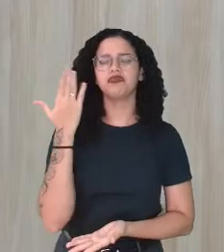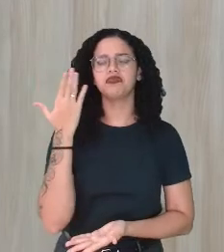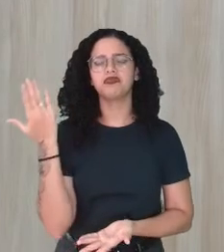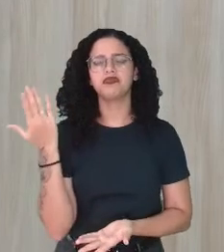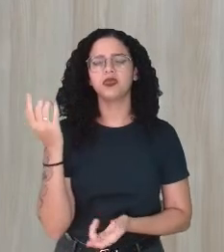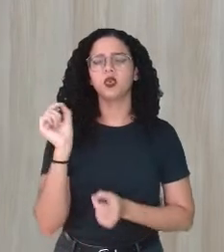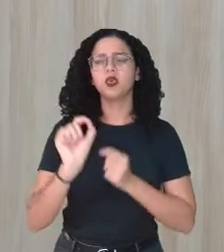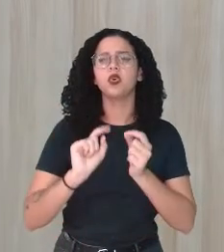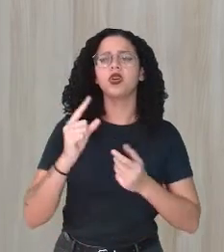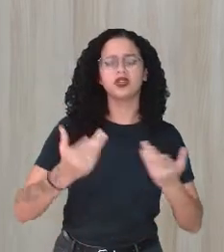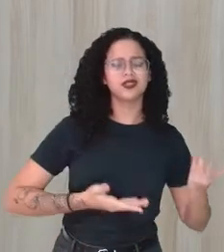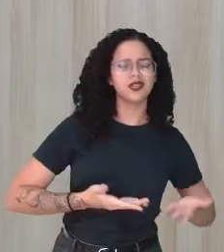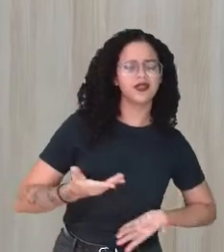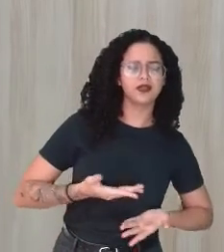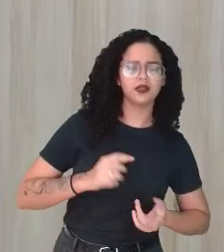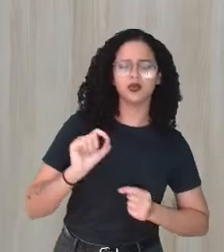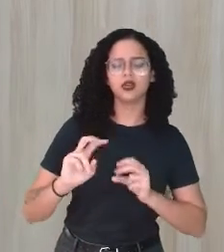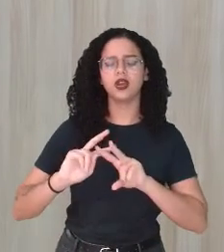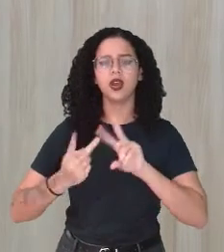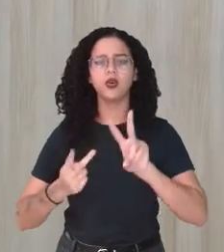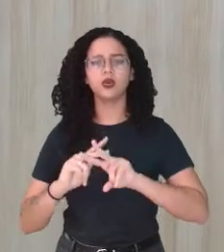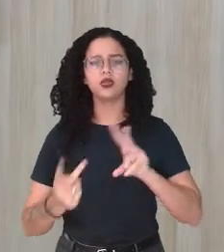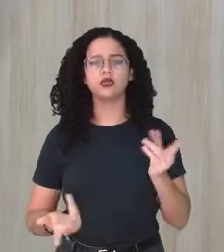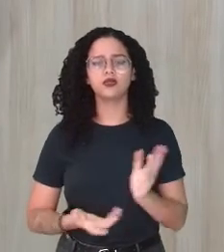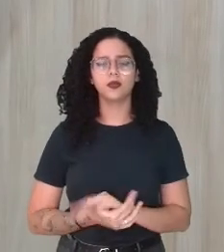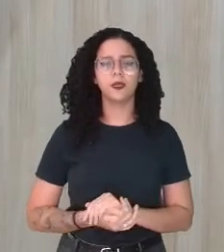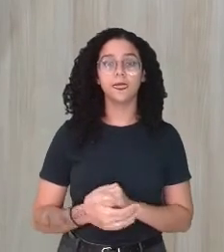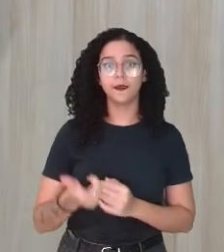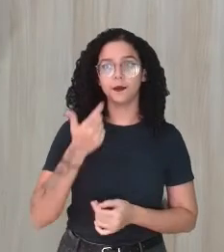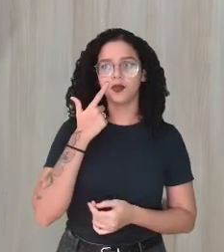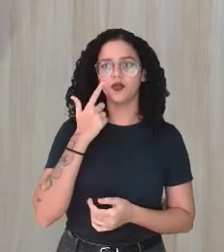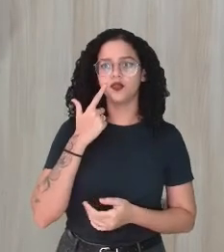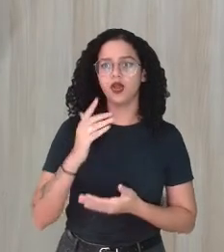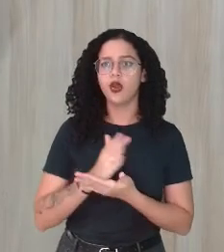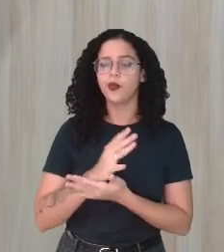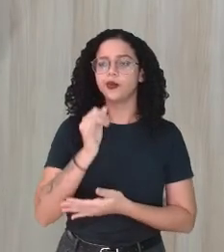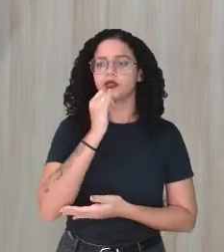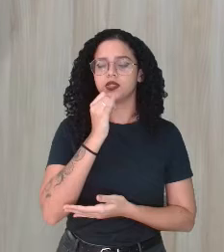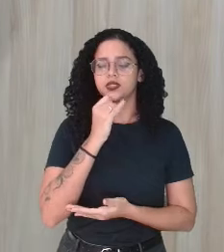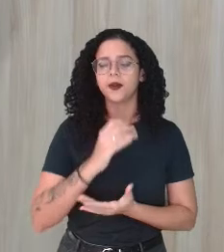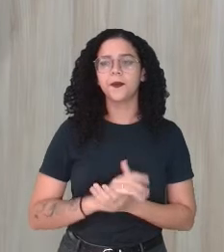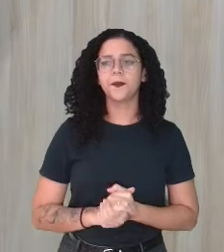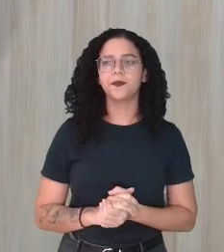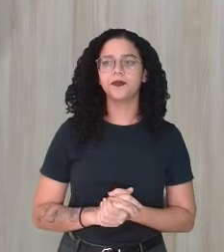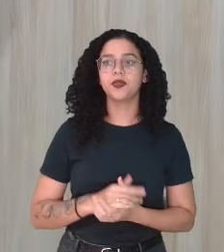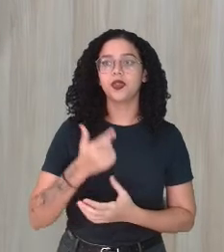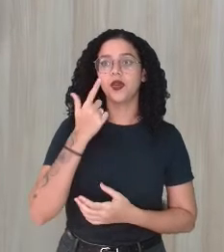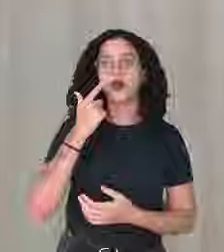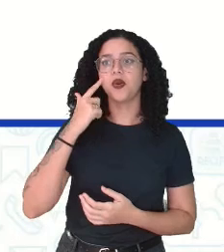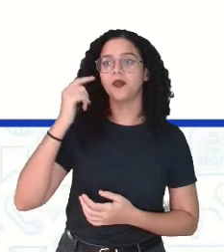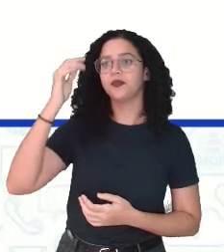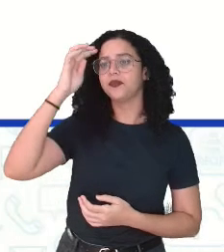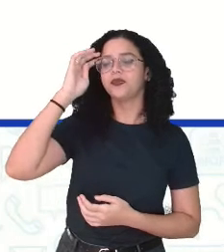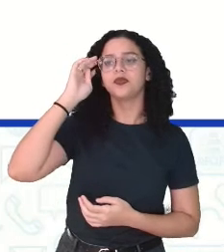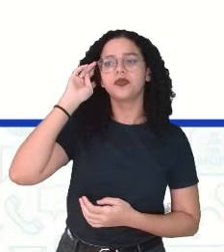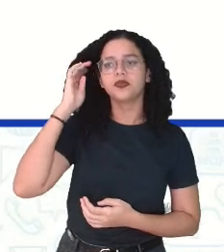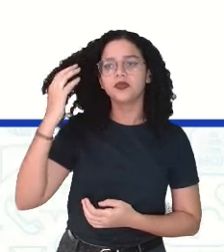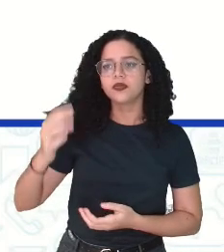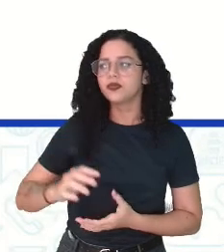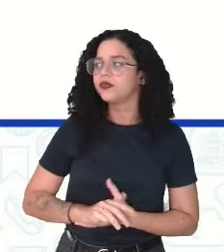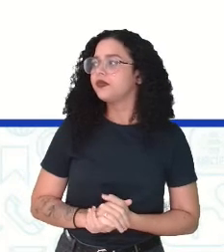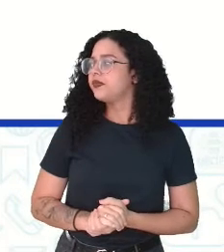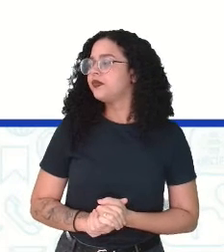O que é serviço e o que é recurso. Então, vamos ver aqui alguns exemplos. Olha só, recurso.